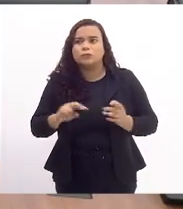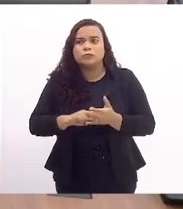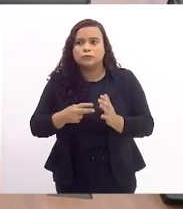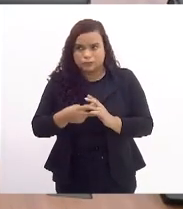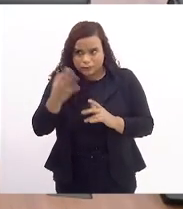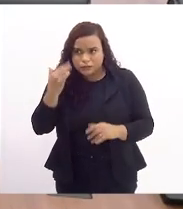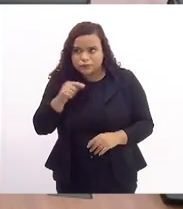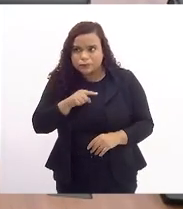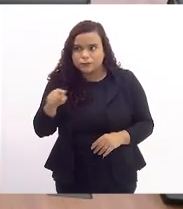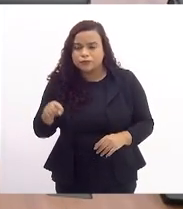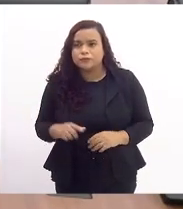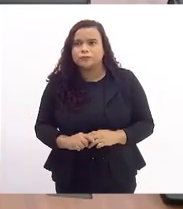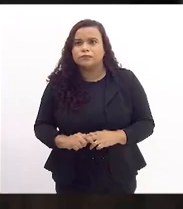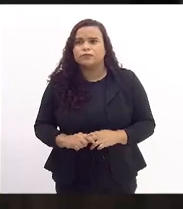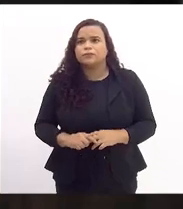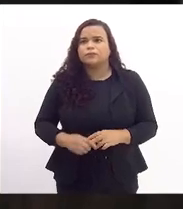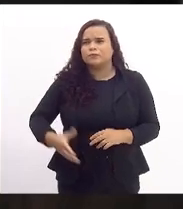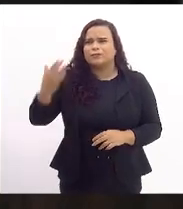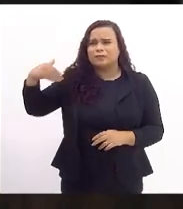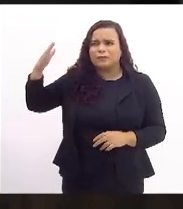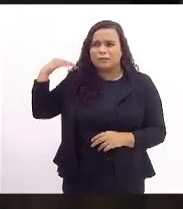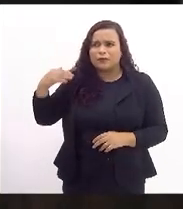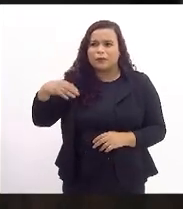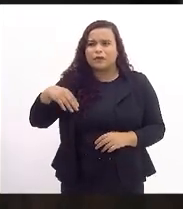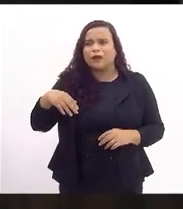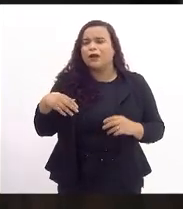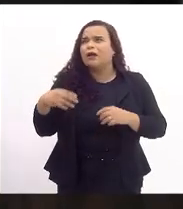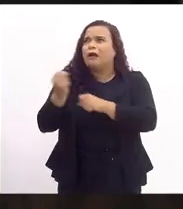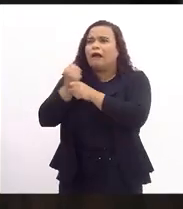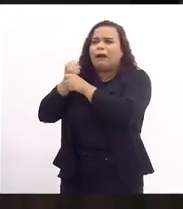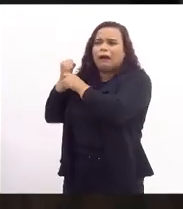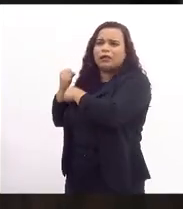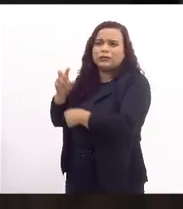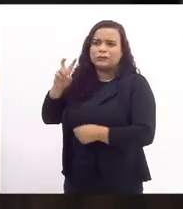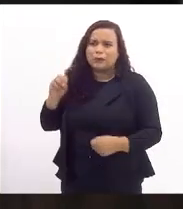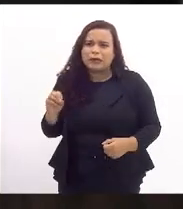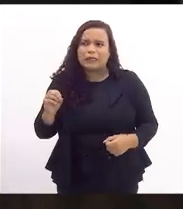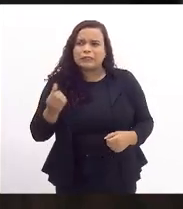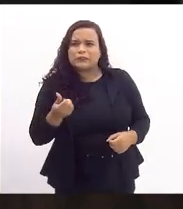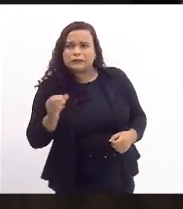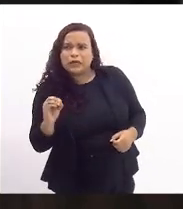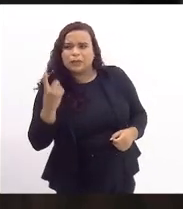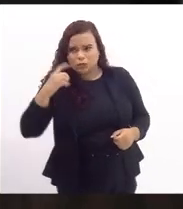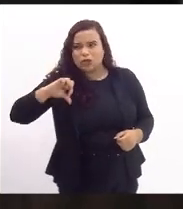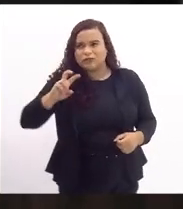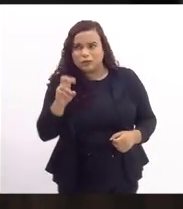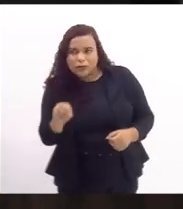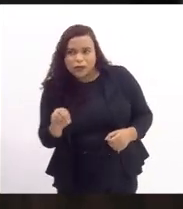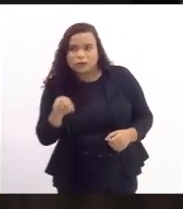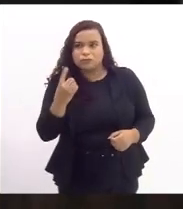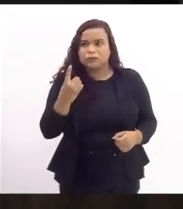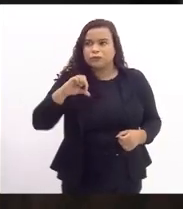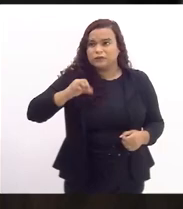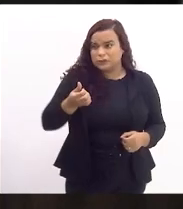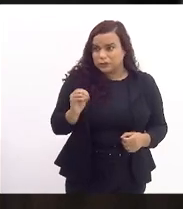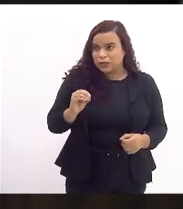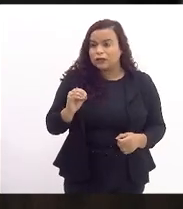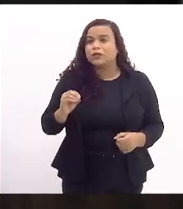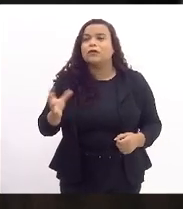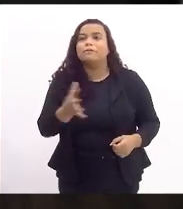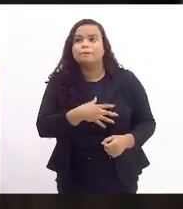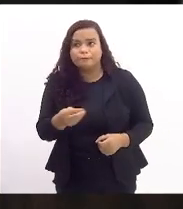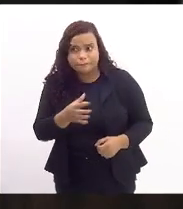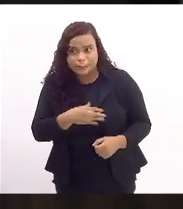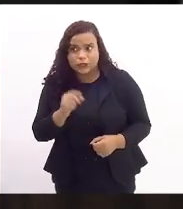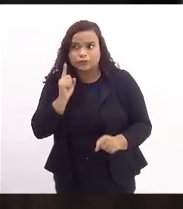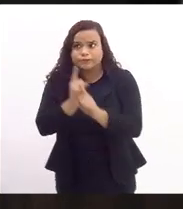a década de 50 60 e quem quer identificado com hanseníase